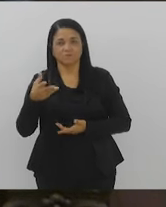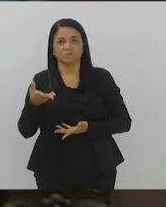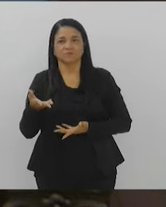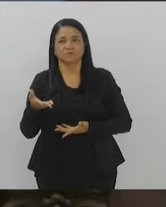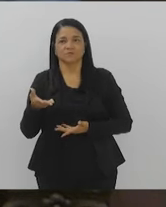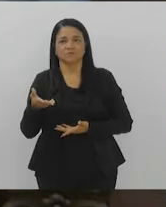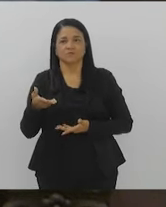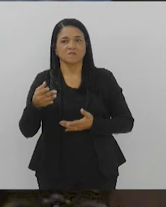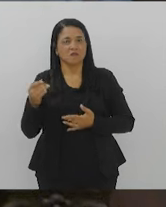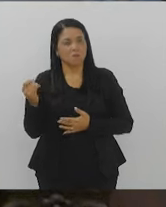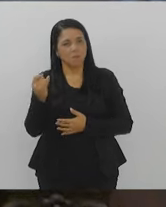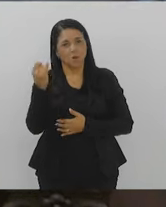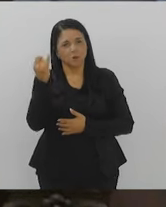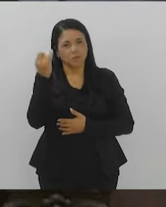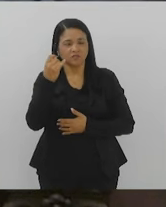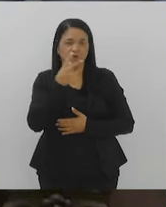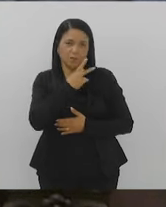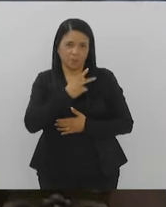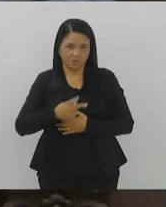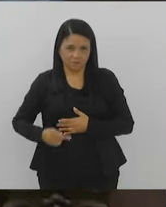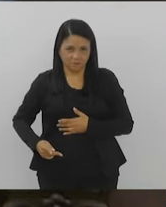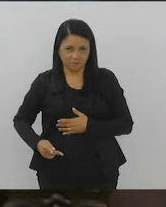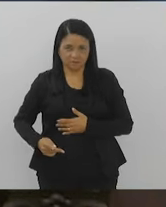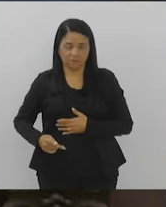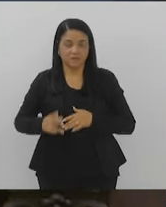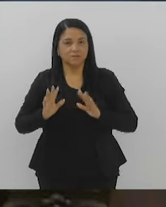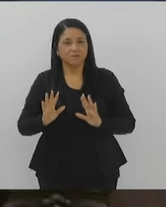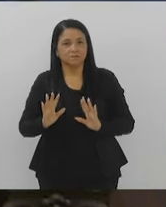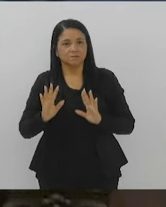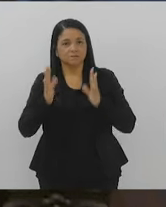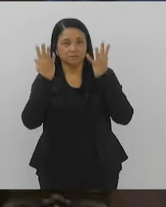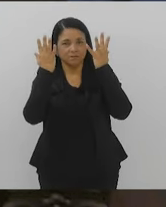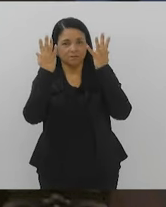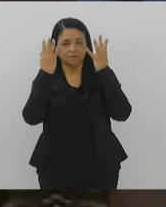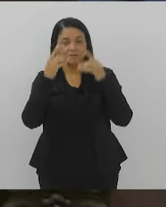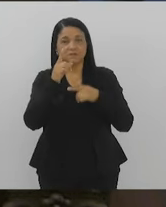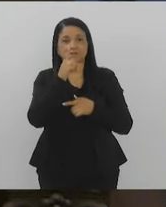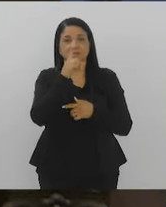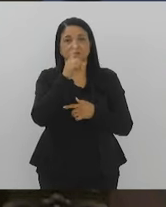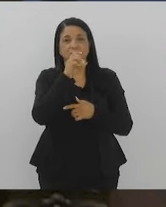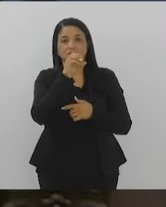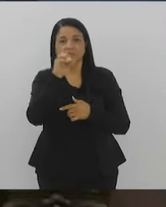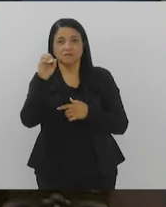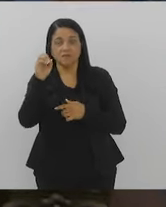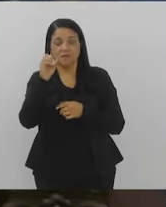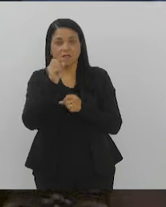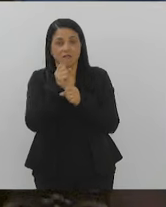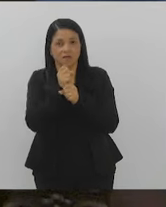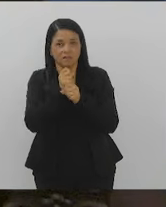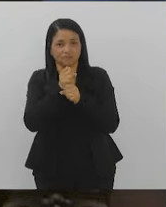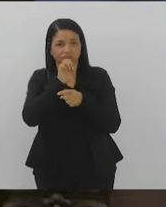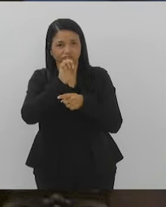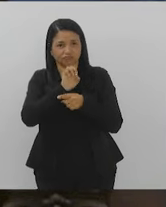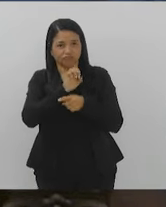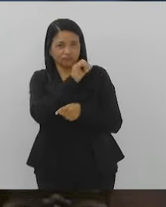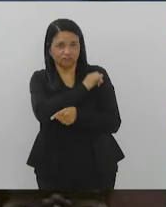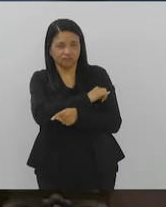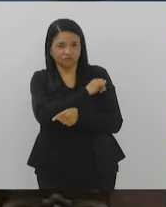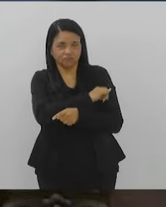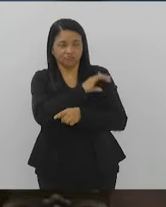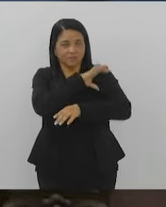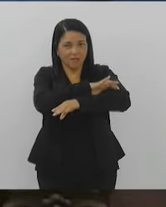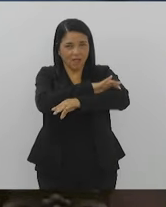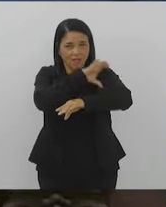tão importante, onde nós celebramos os 100 anos aqui no Rio de Janeiro, da nossa Assembleia de